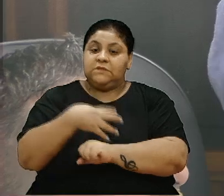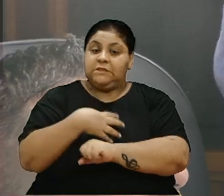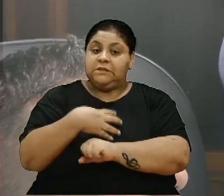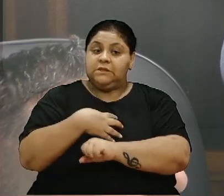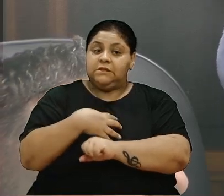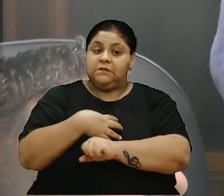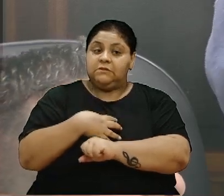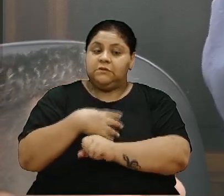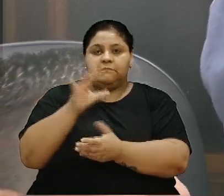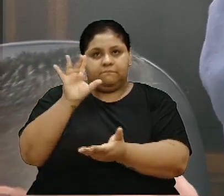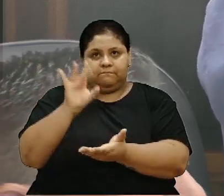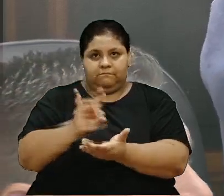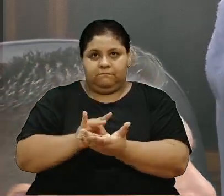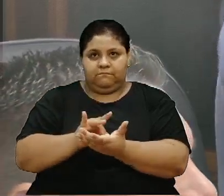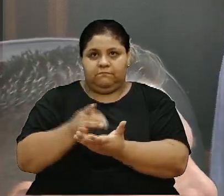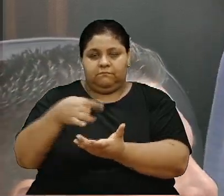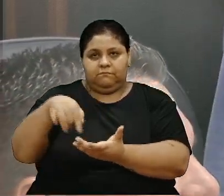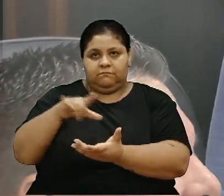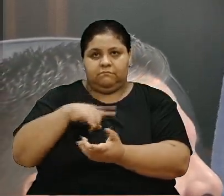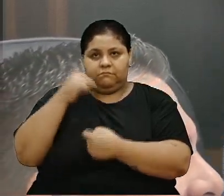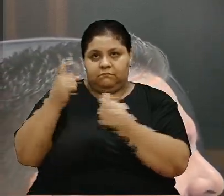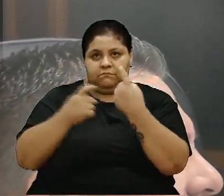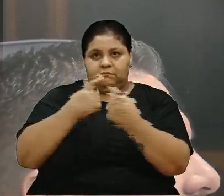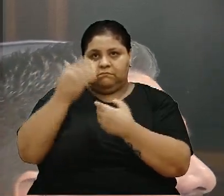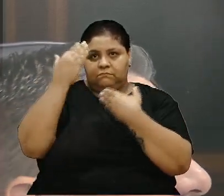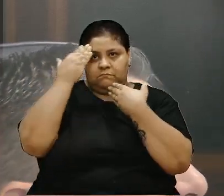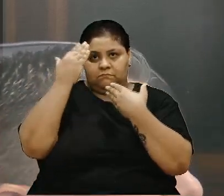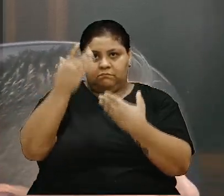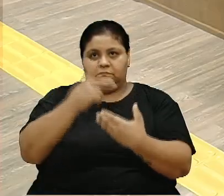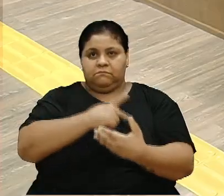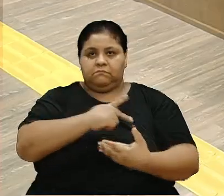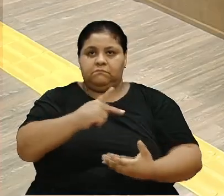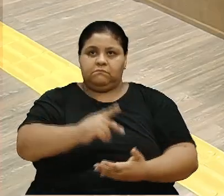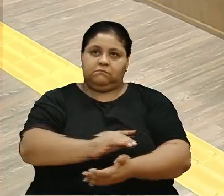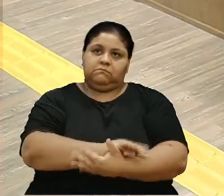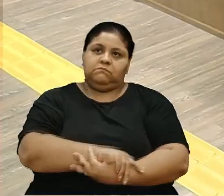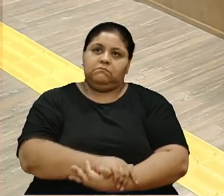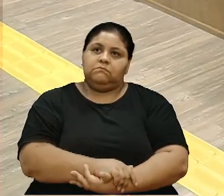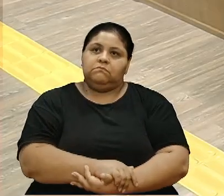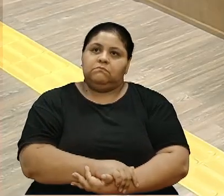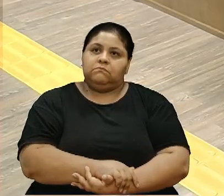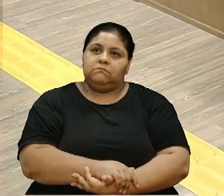mais efetiva, e nós temos preocupação com isso. Obrigado, senhor presidente. Obrigado, vereadora Andressa.